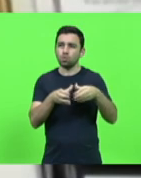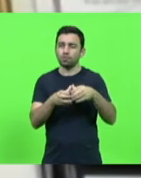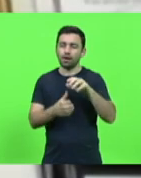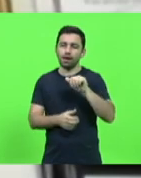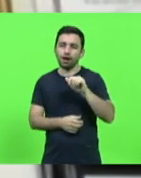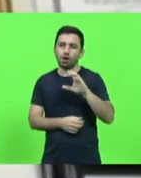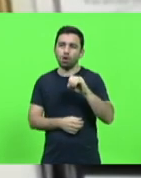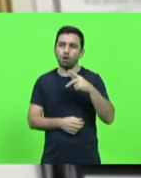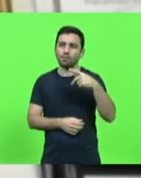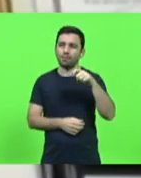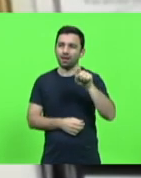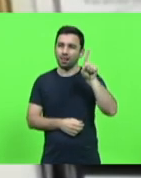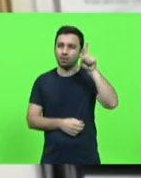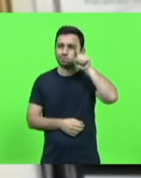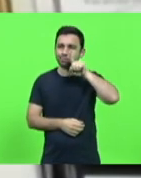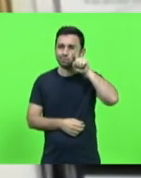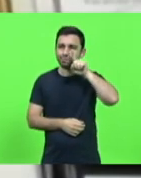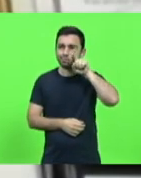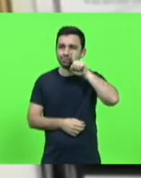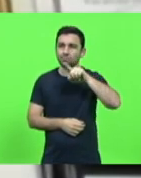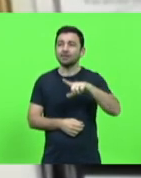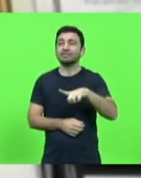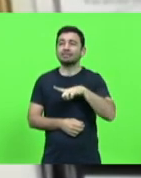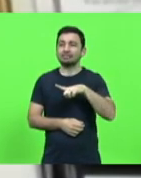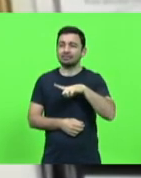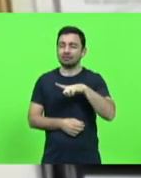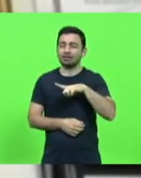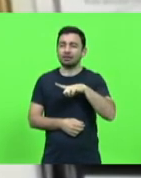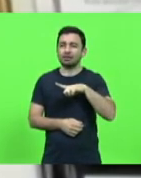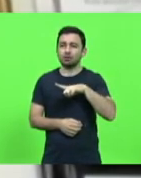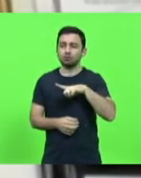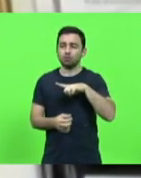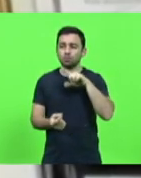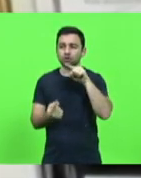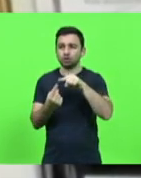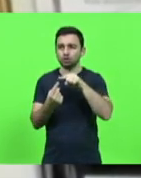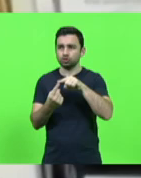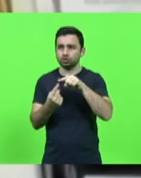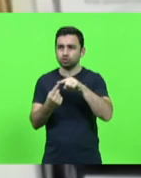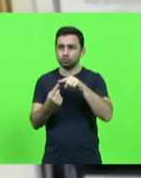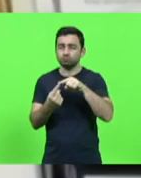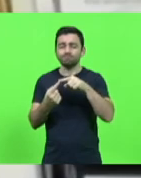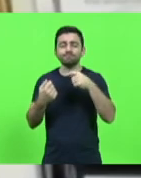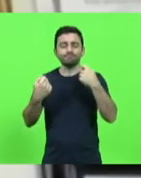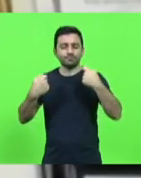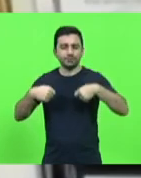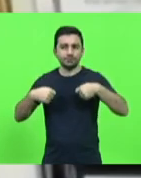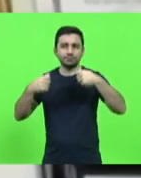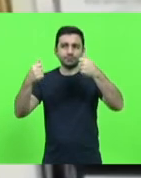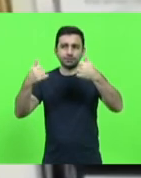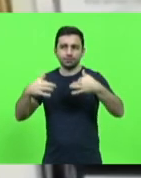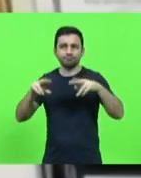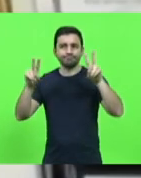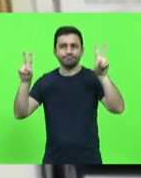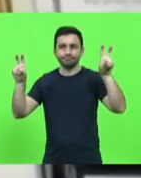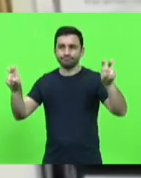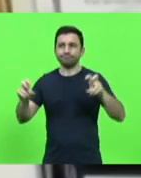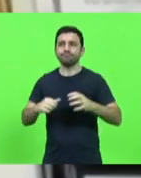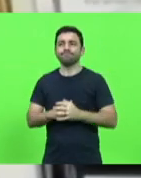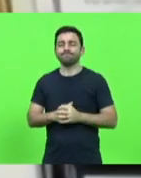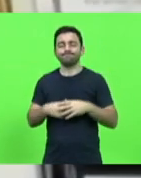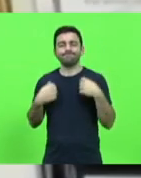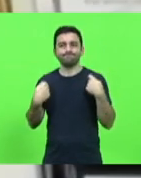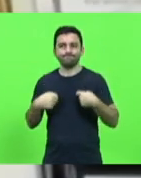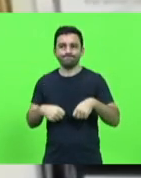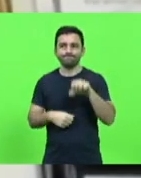que tem essa incumbência mesmo de trazer à luz esse debate. Nós precisamos, sim, preparar